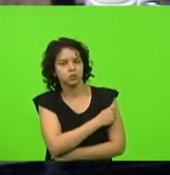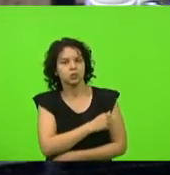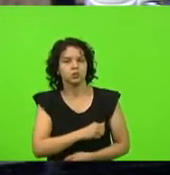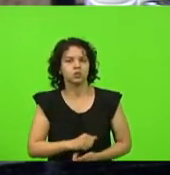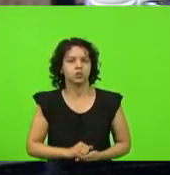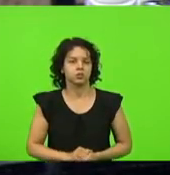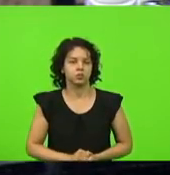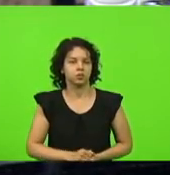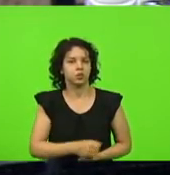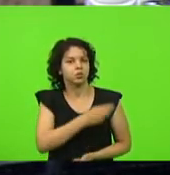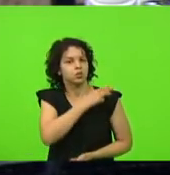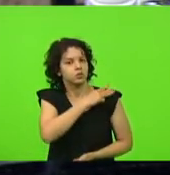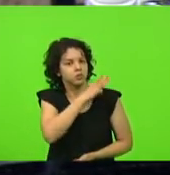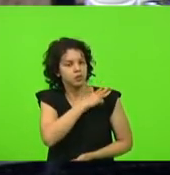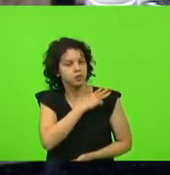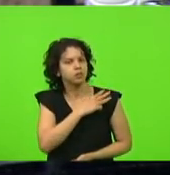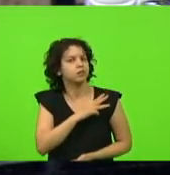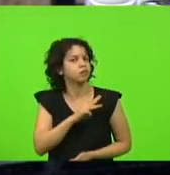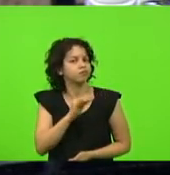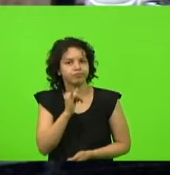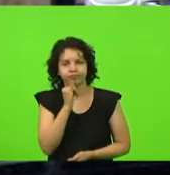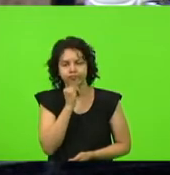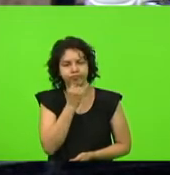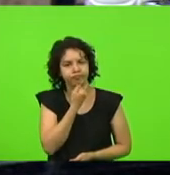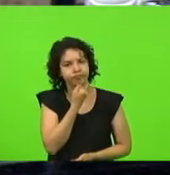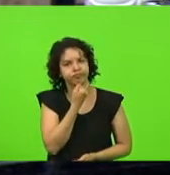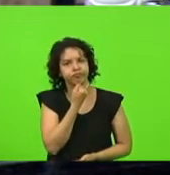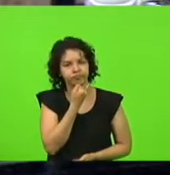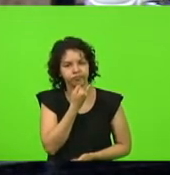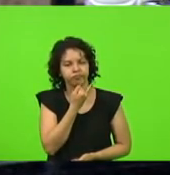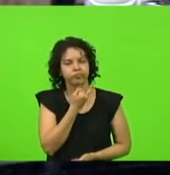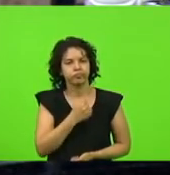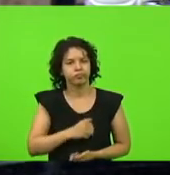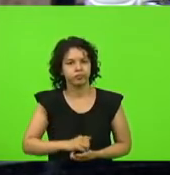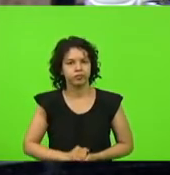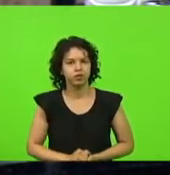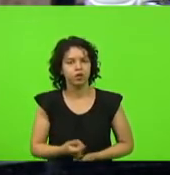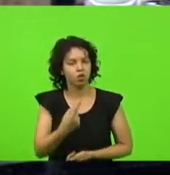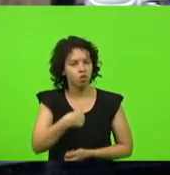médio. É um desastre, é um desastre. E aí a gente vê